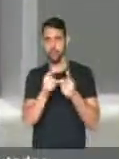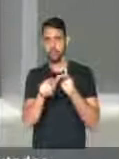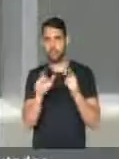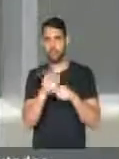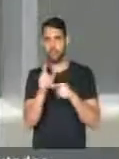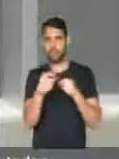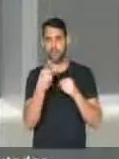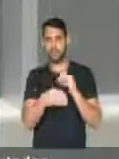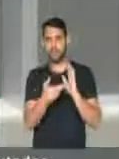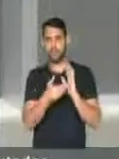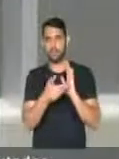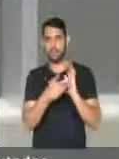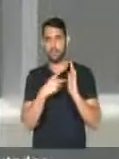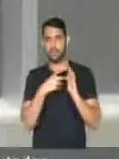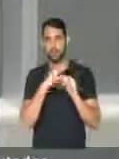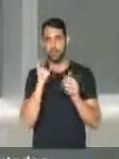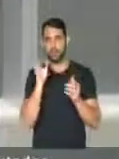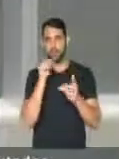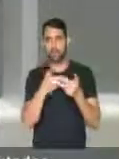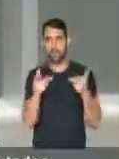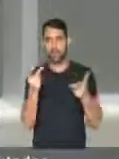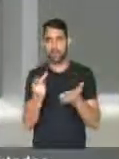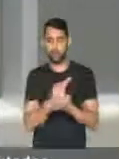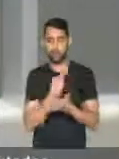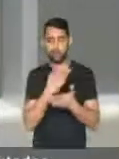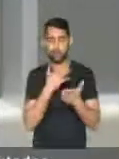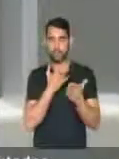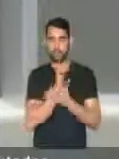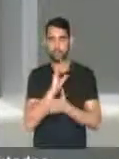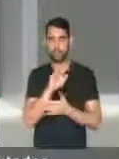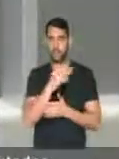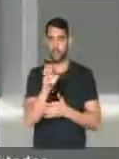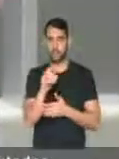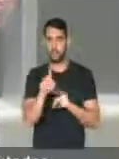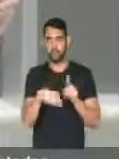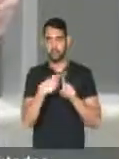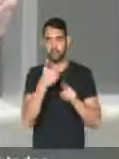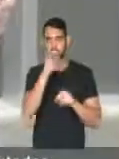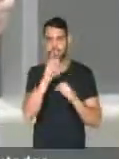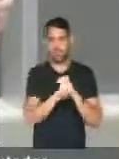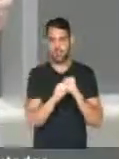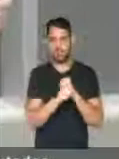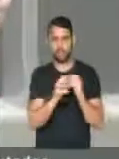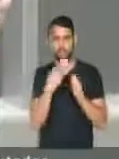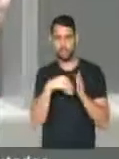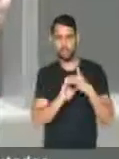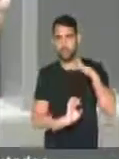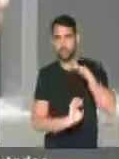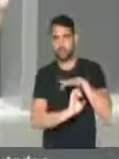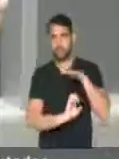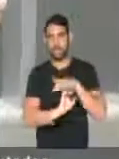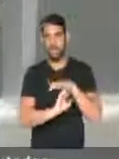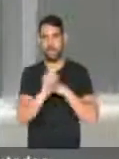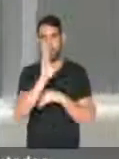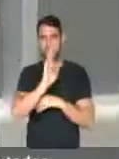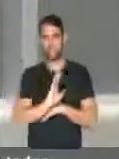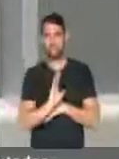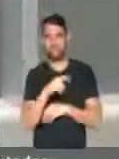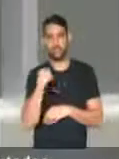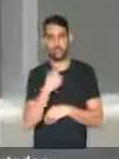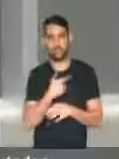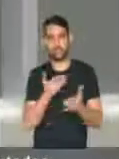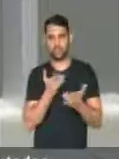anderson inclusive aqui nessa casa tem um fato novo foi aprovado a isenção mais 15 anos para todas as empresas do brasil